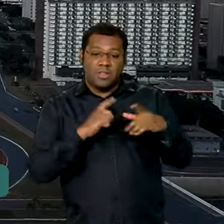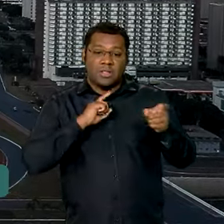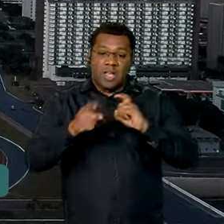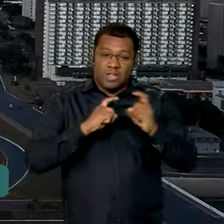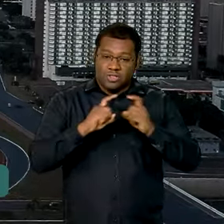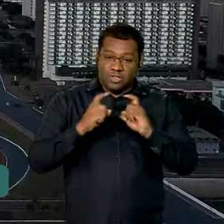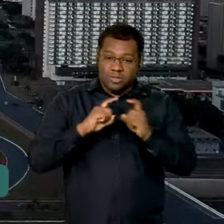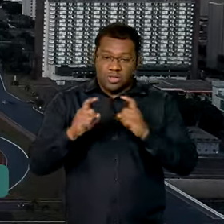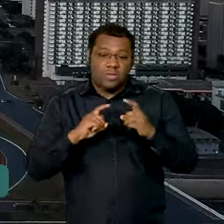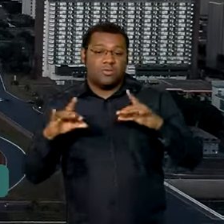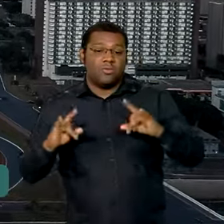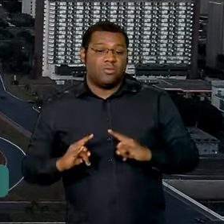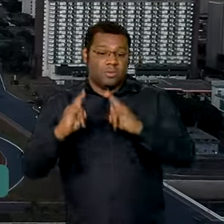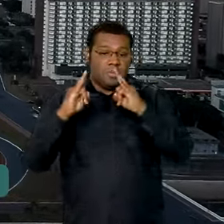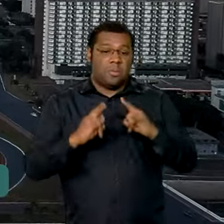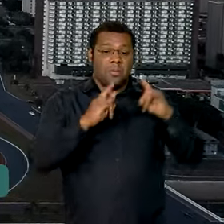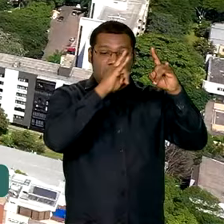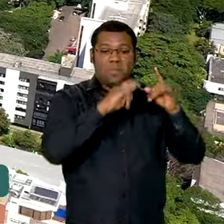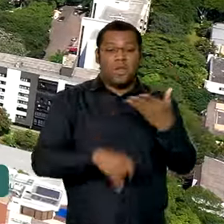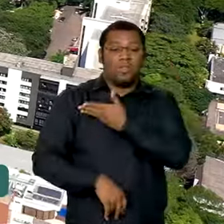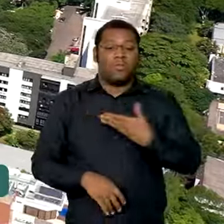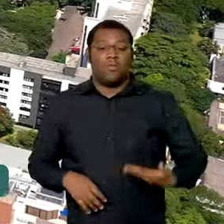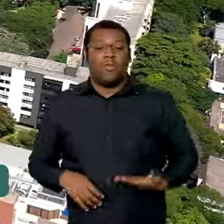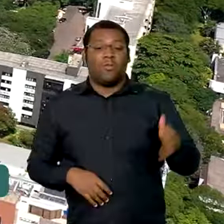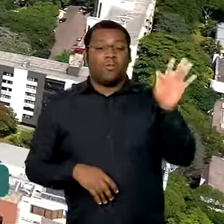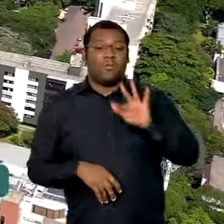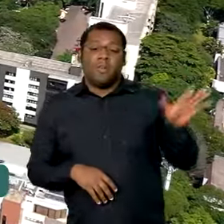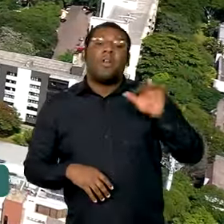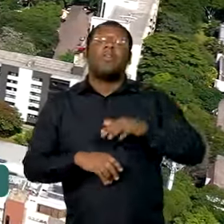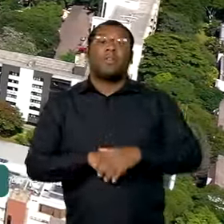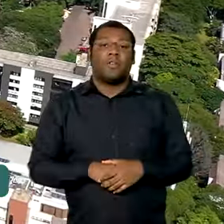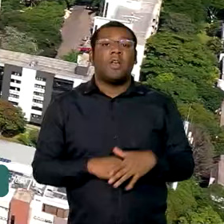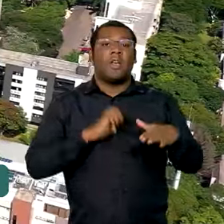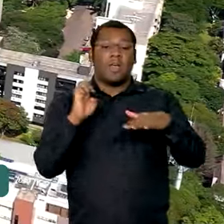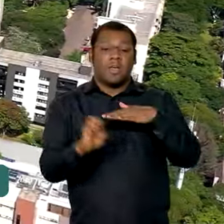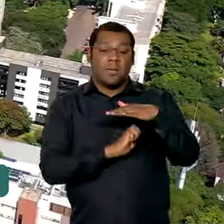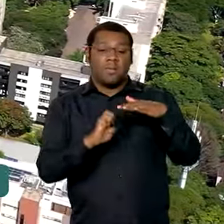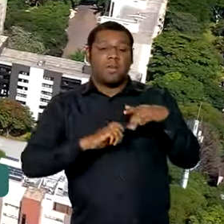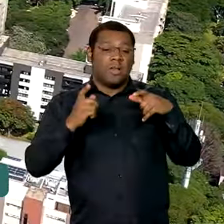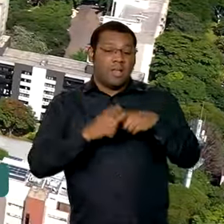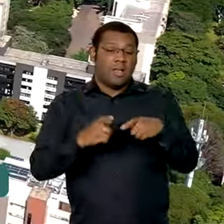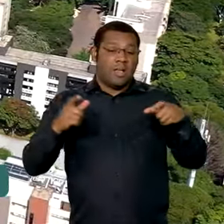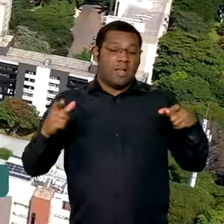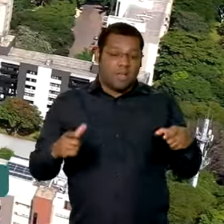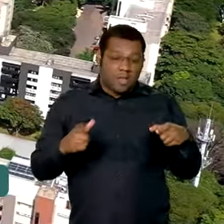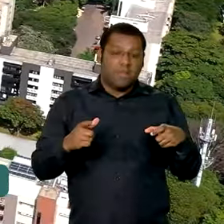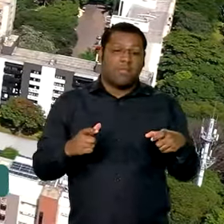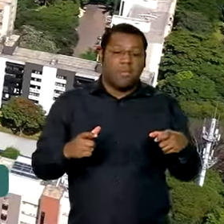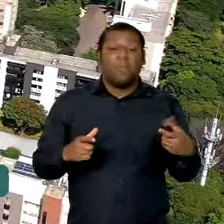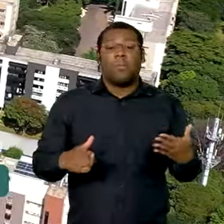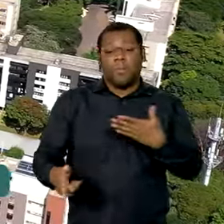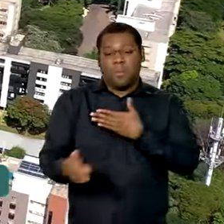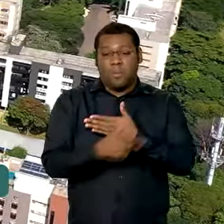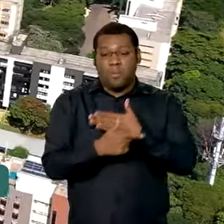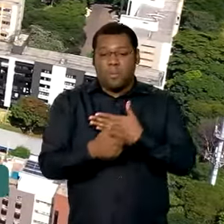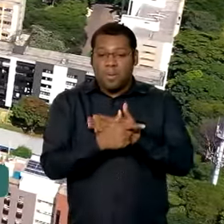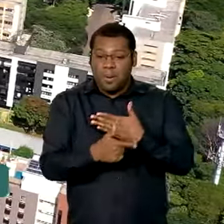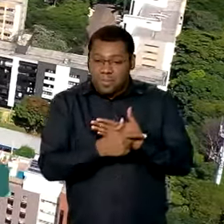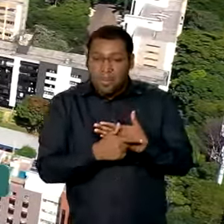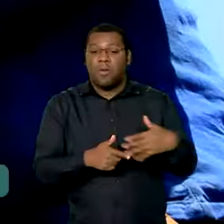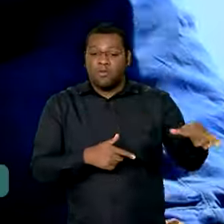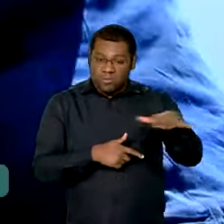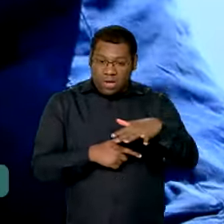prédios e edifícios do governo federal, foi ampliada para atuar como securitizadora no mercado